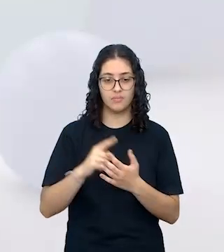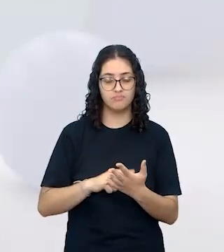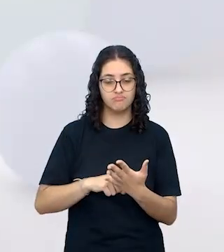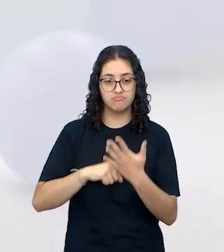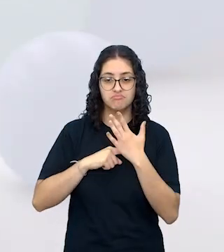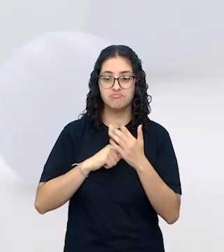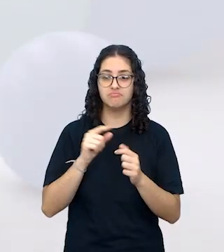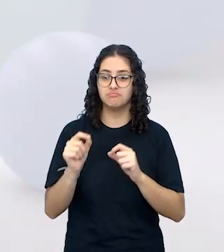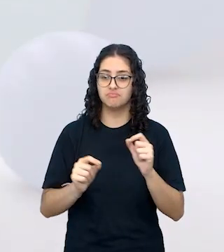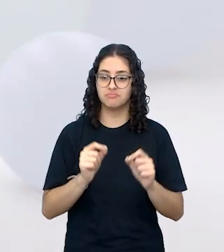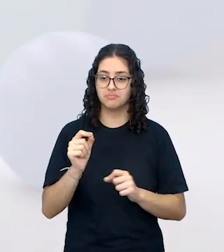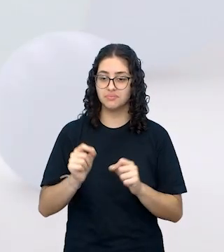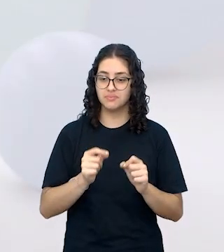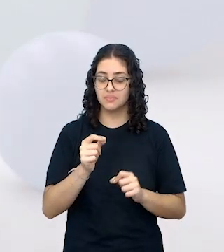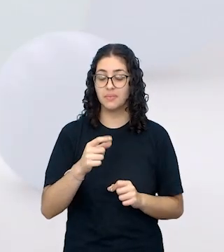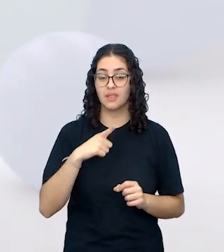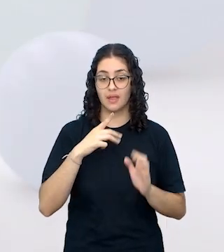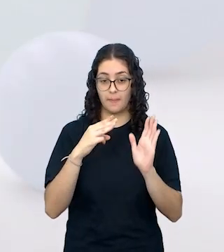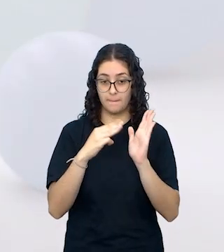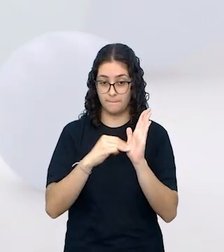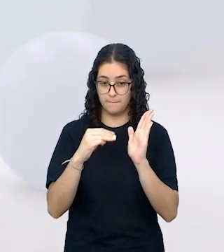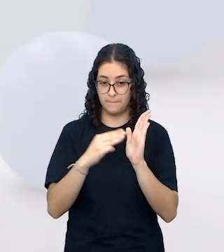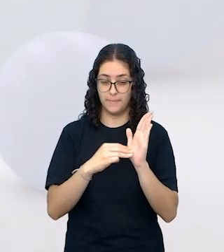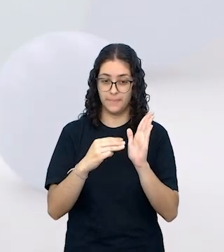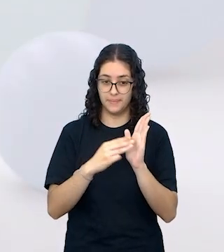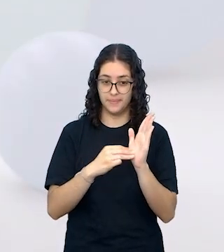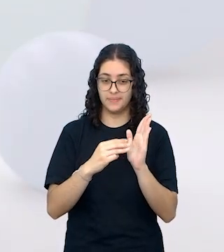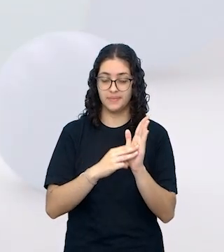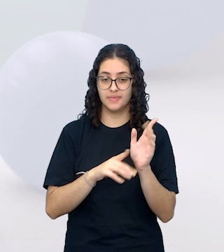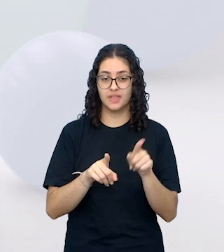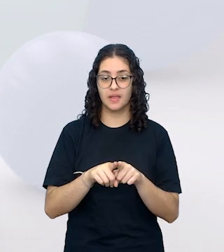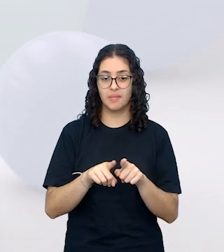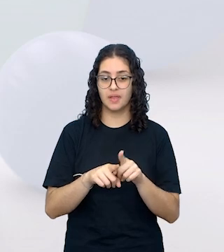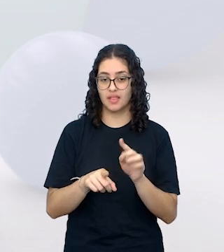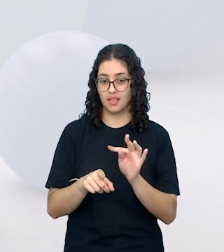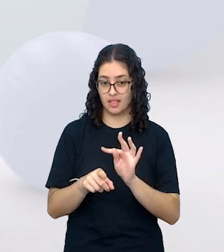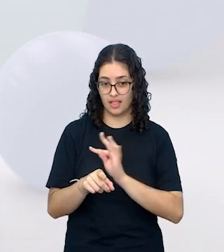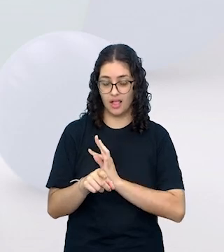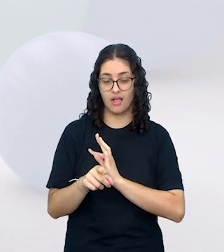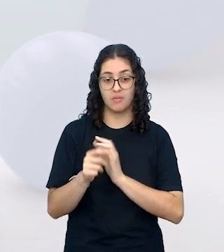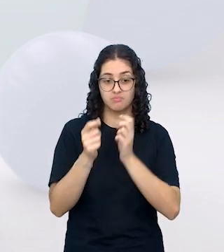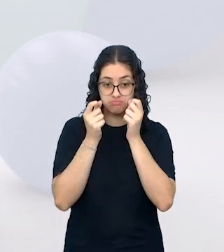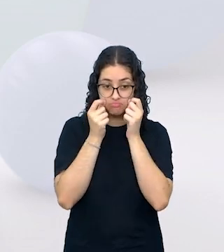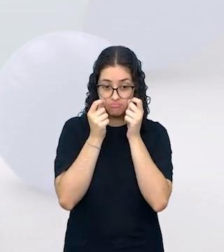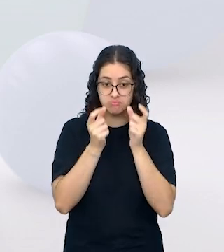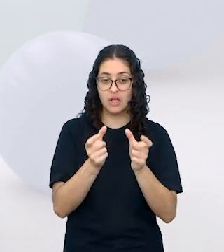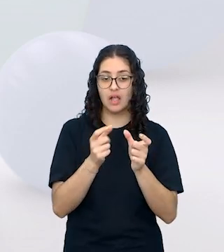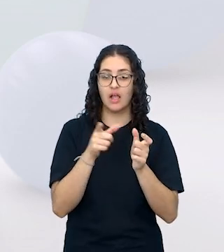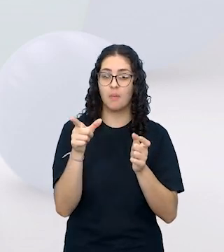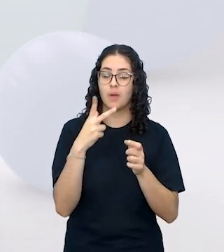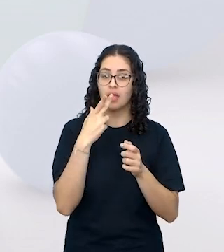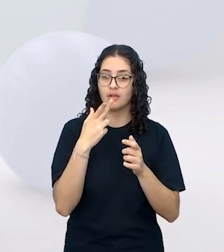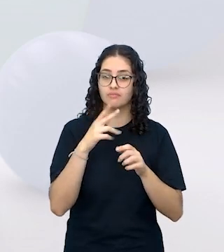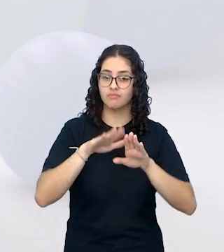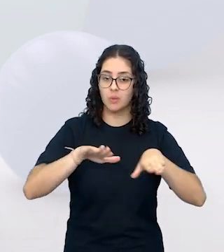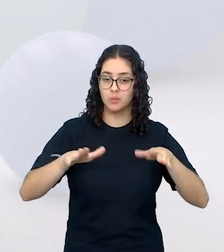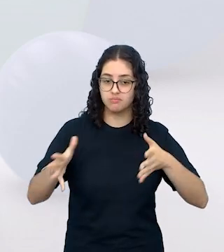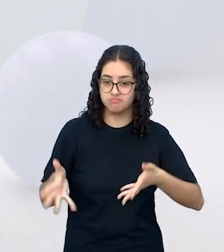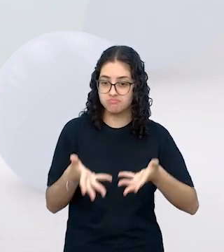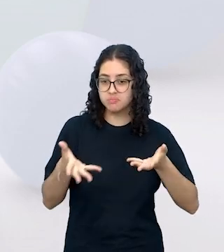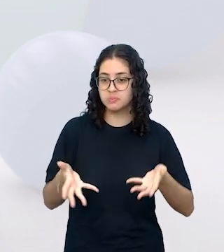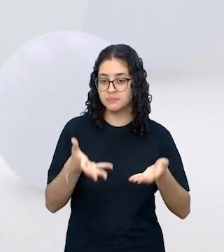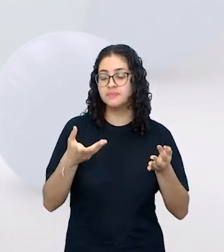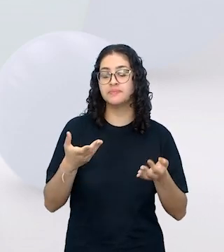mostrou uma metodologia, né, uma técnica muito interessante que engajou os estudantes, né? E nós vamos